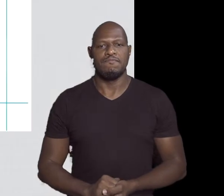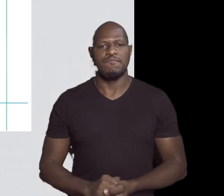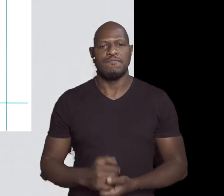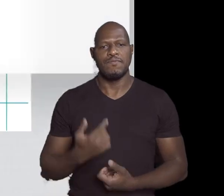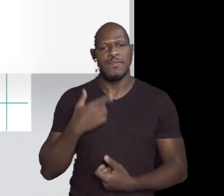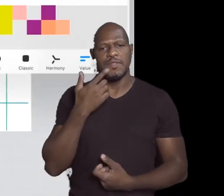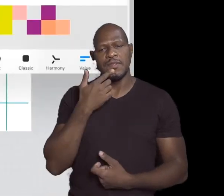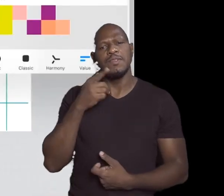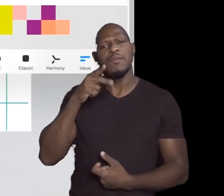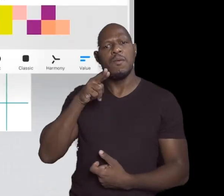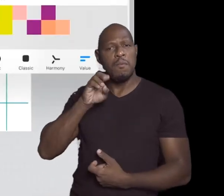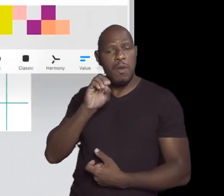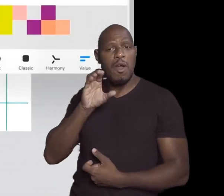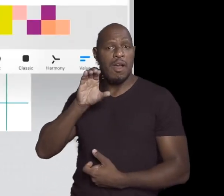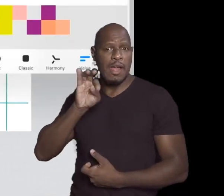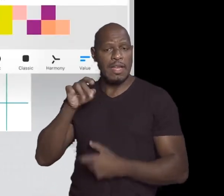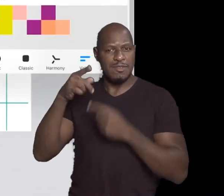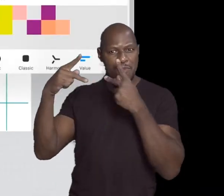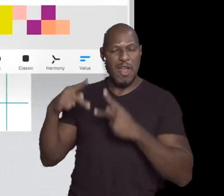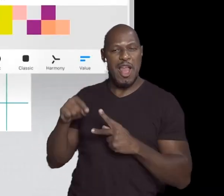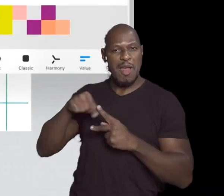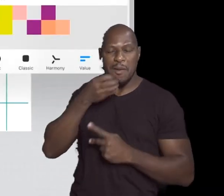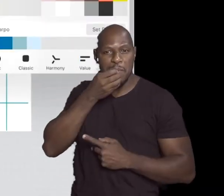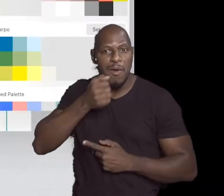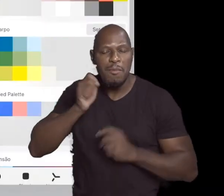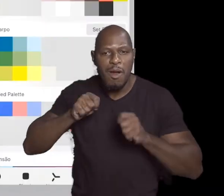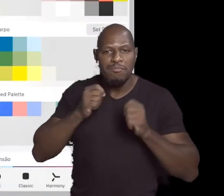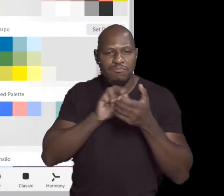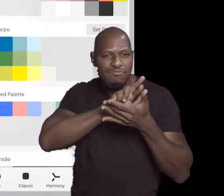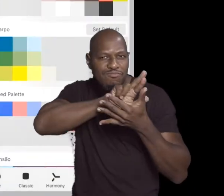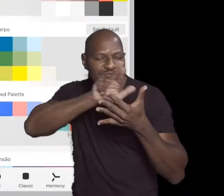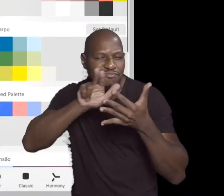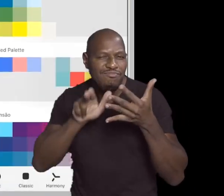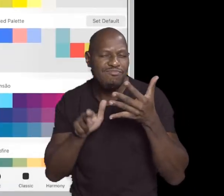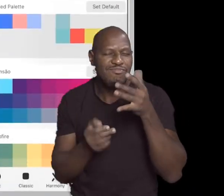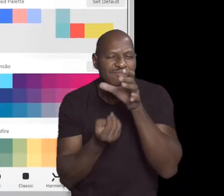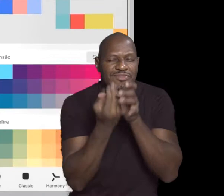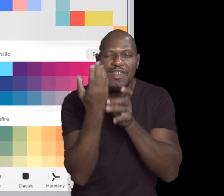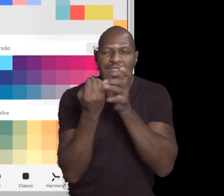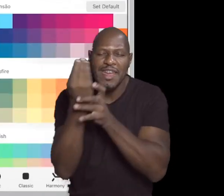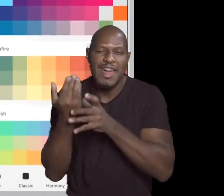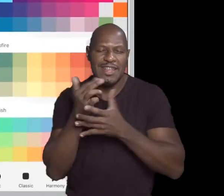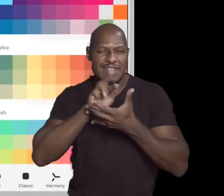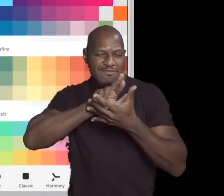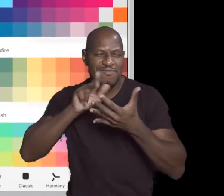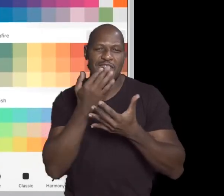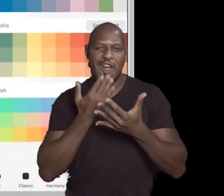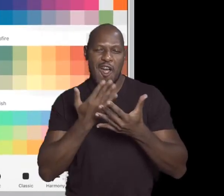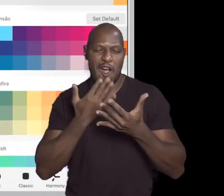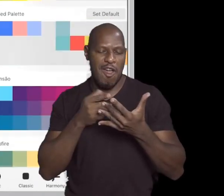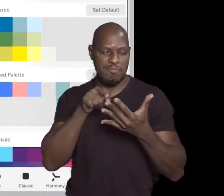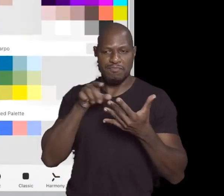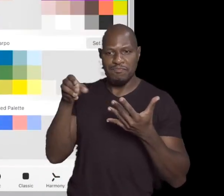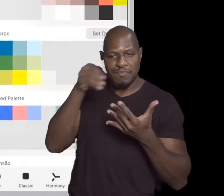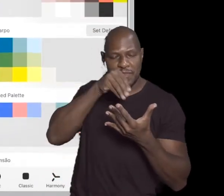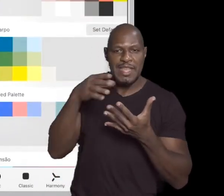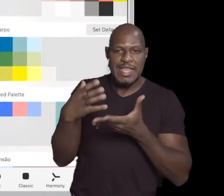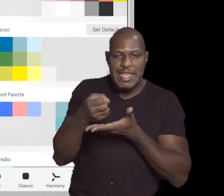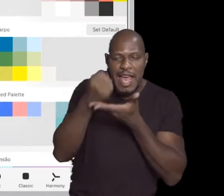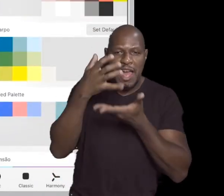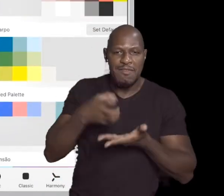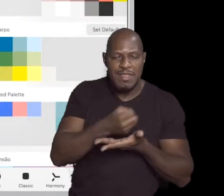Isso no Procreate é legal, que eu venho aqui, eu posso criar diferentes paletas para diferentes trabalhos. e as cores ficam sempre